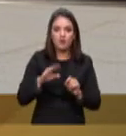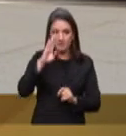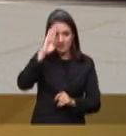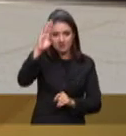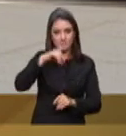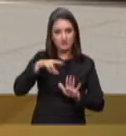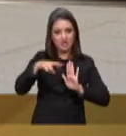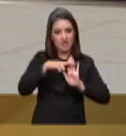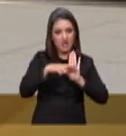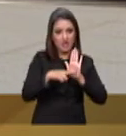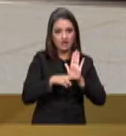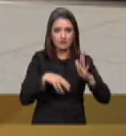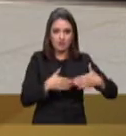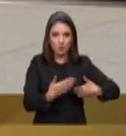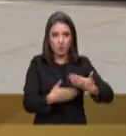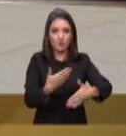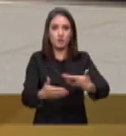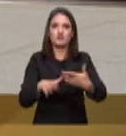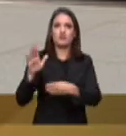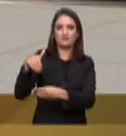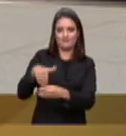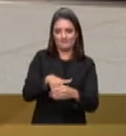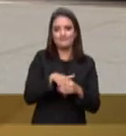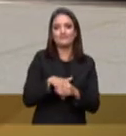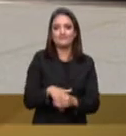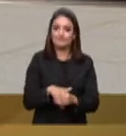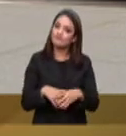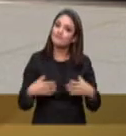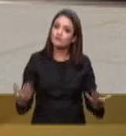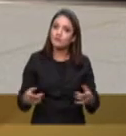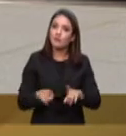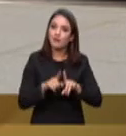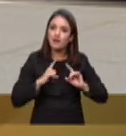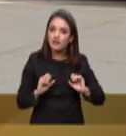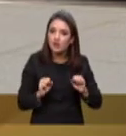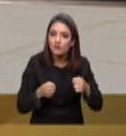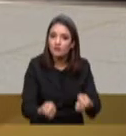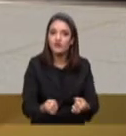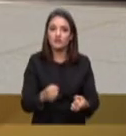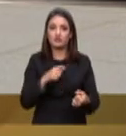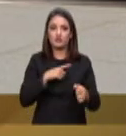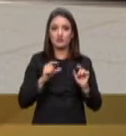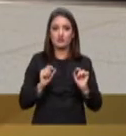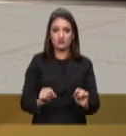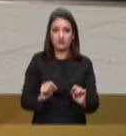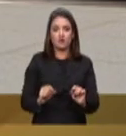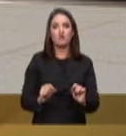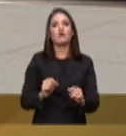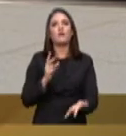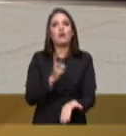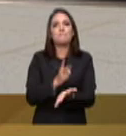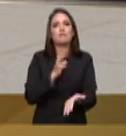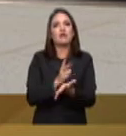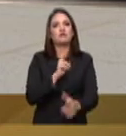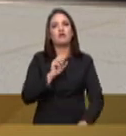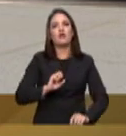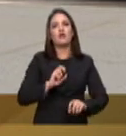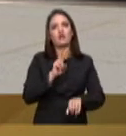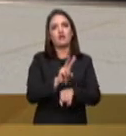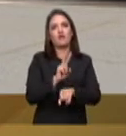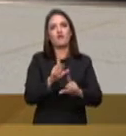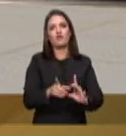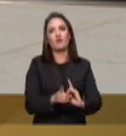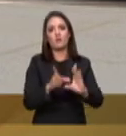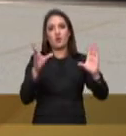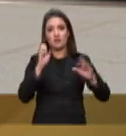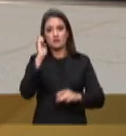especialmente para as regras do processo eleitoral, das quais depende a própria rigidez e vitalidade da democracia brasileira.